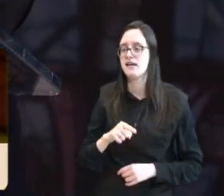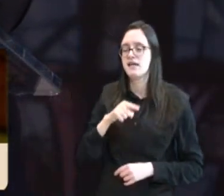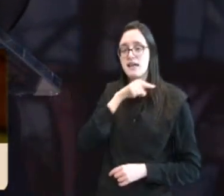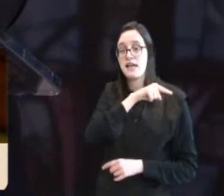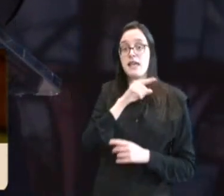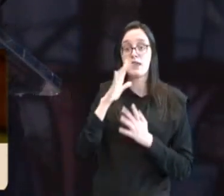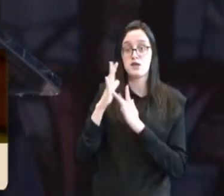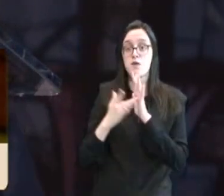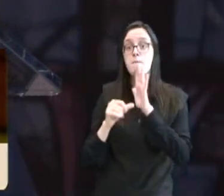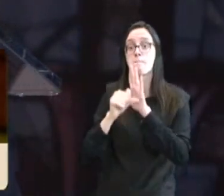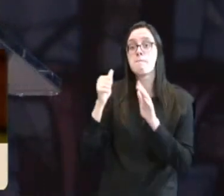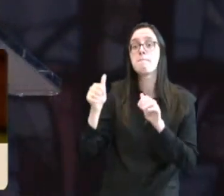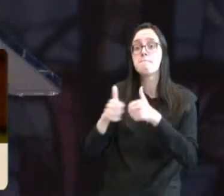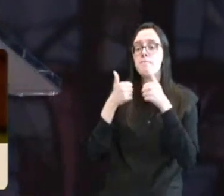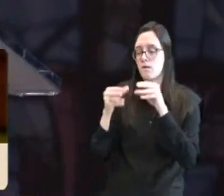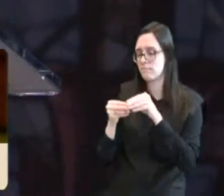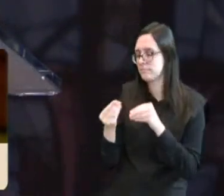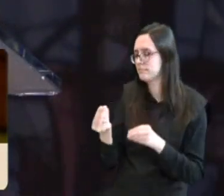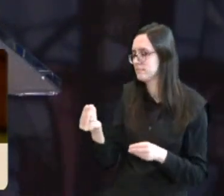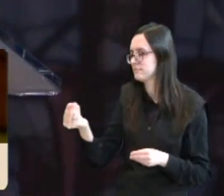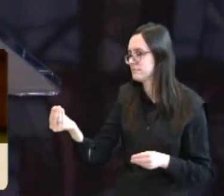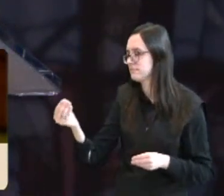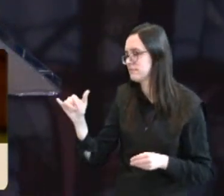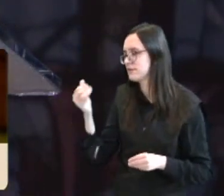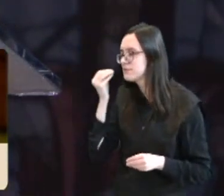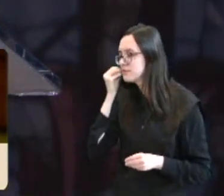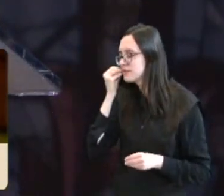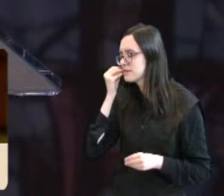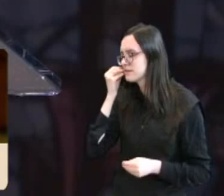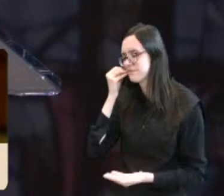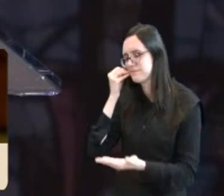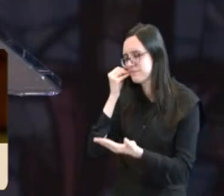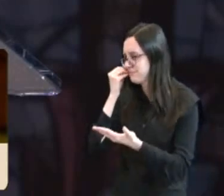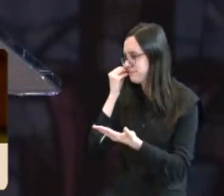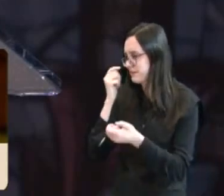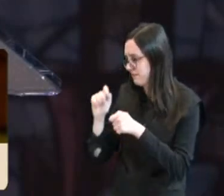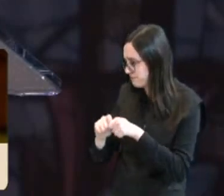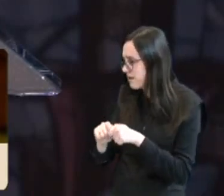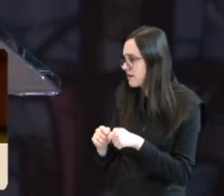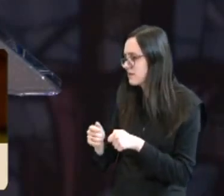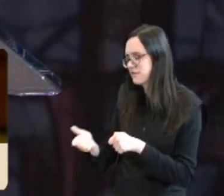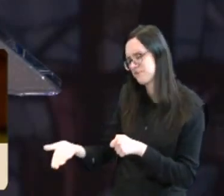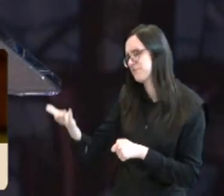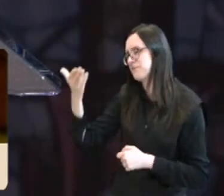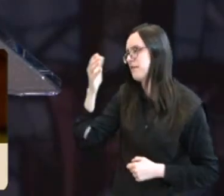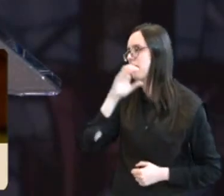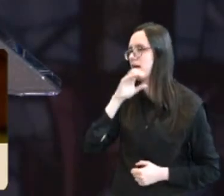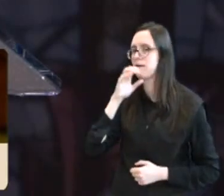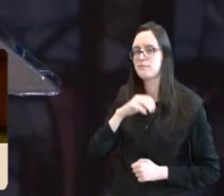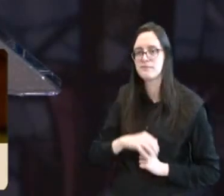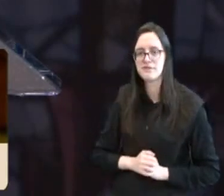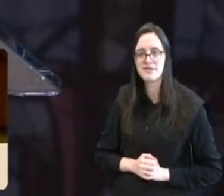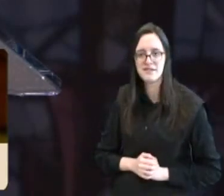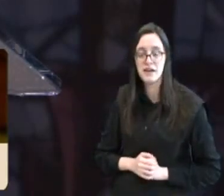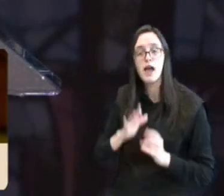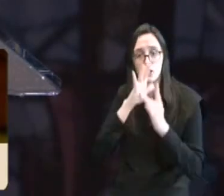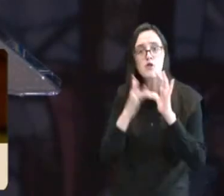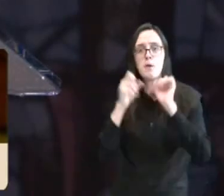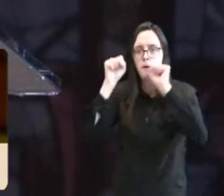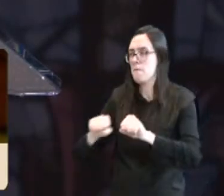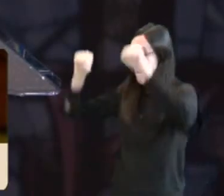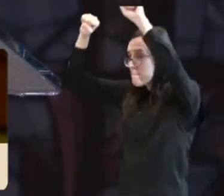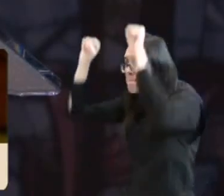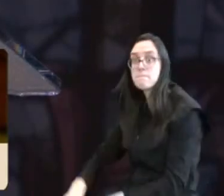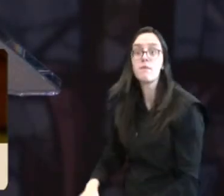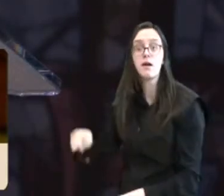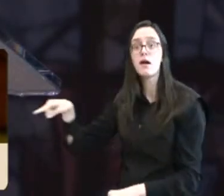Judas. Disse: vai, Judas, o que tem que fazer, faz depressa. Jesus podia desmascarar Judas ali,